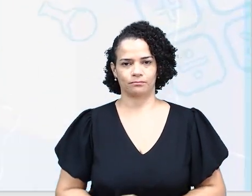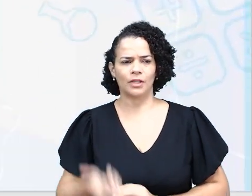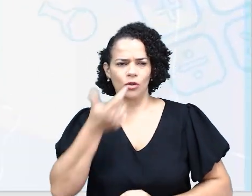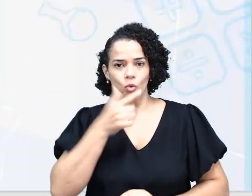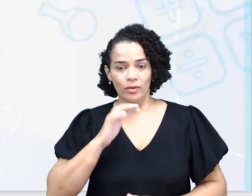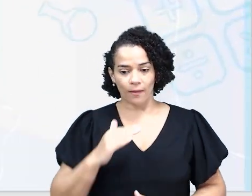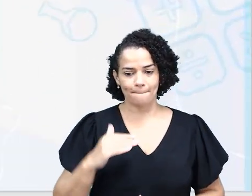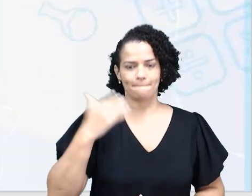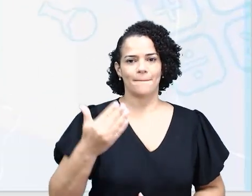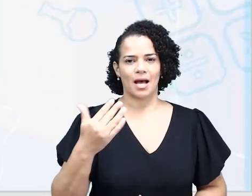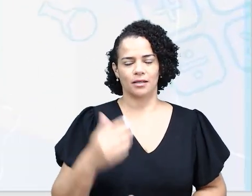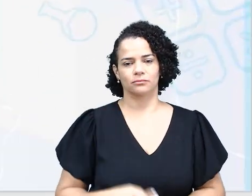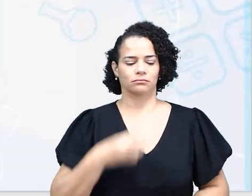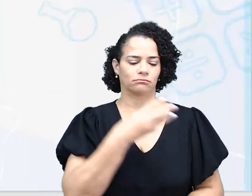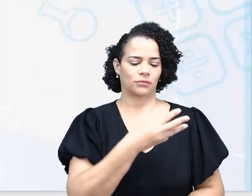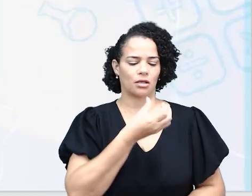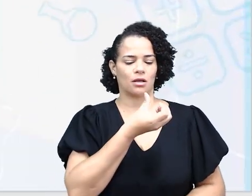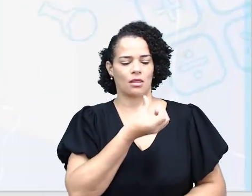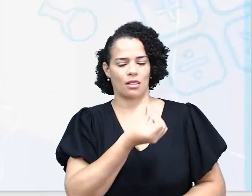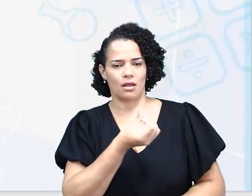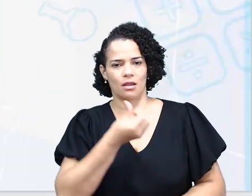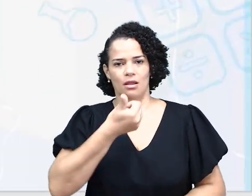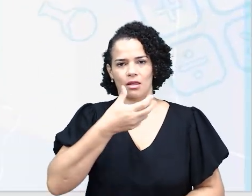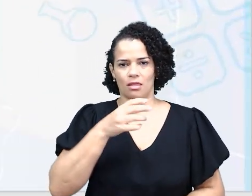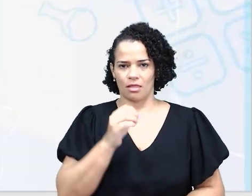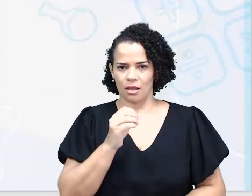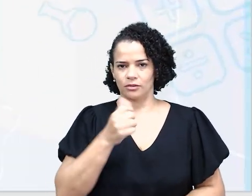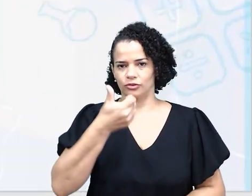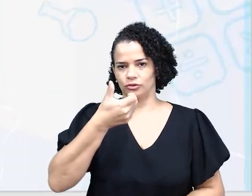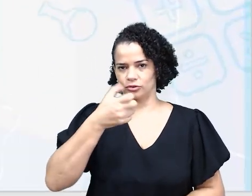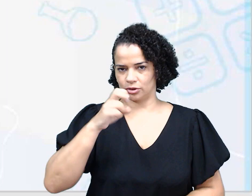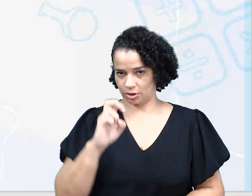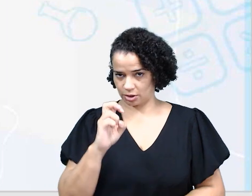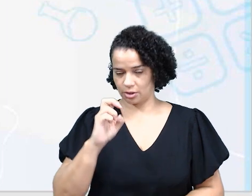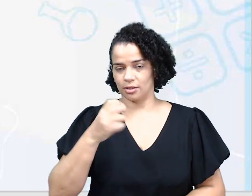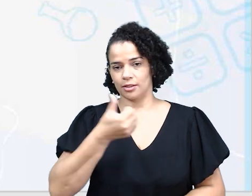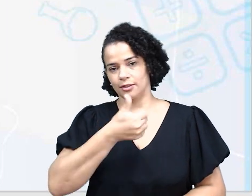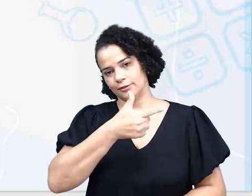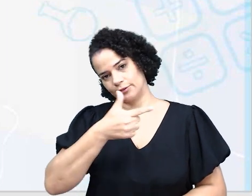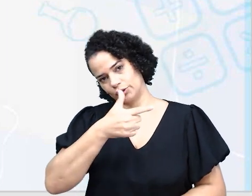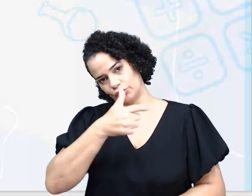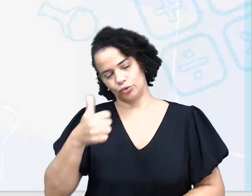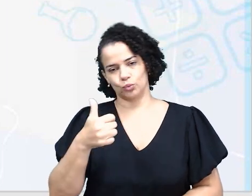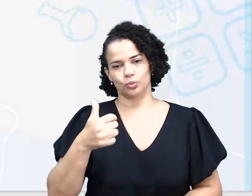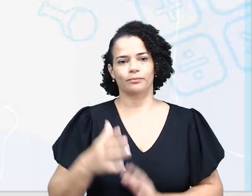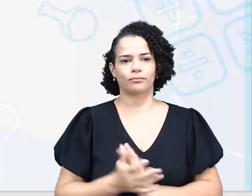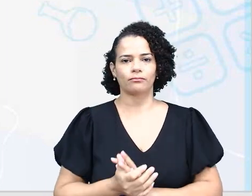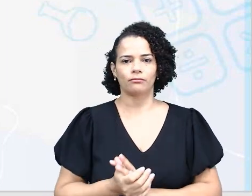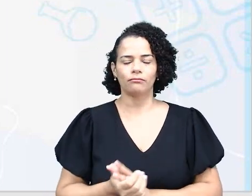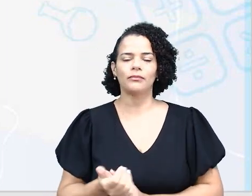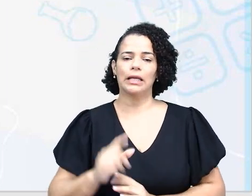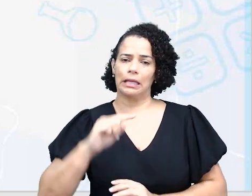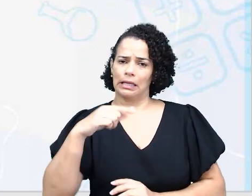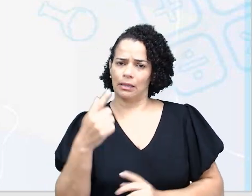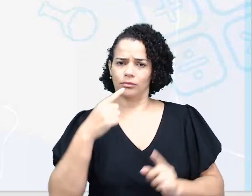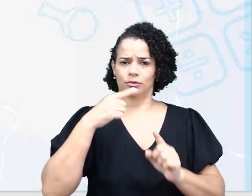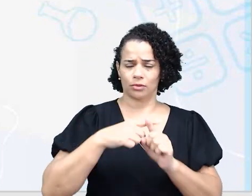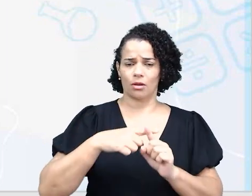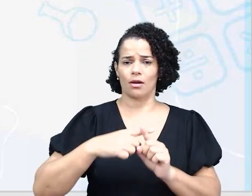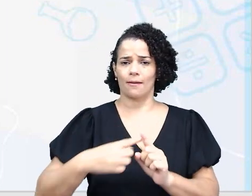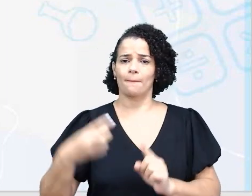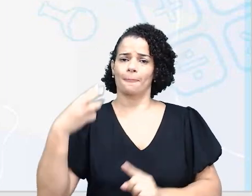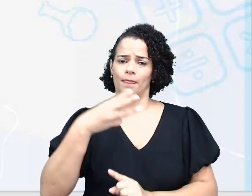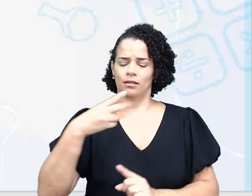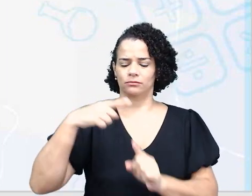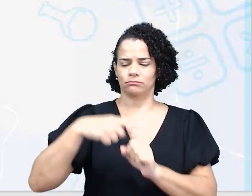está a mesma sequência, 3, 6, 10, 15, 21, que do 3 para o 6 a gente somou 3 unidades, depois somou 4, depois